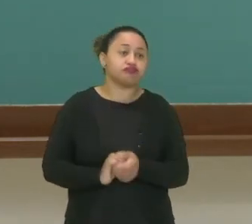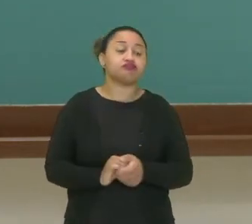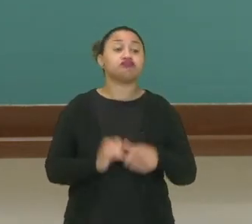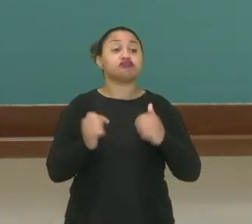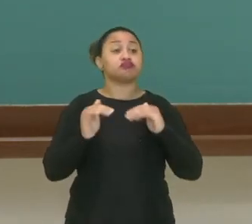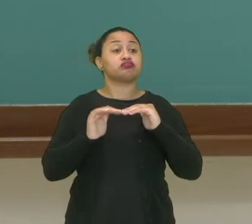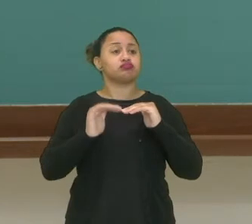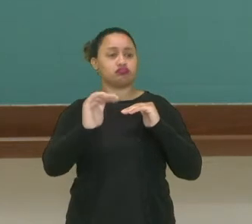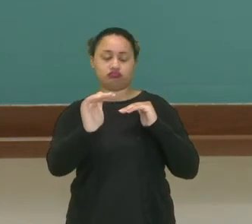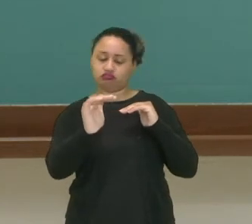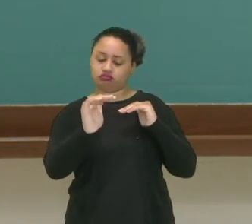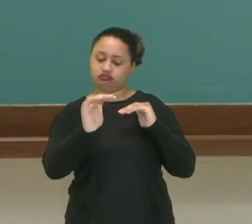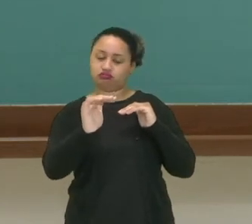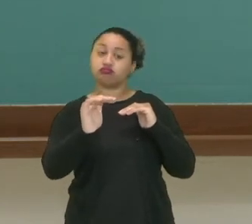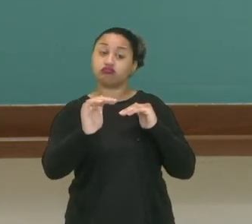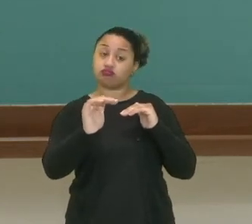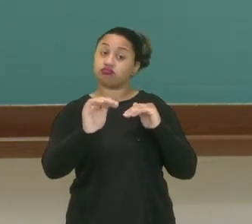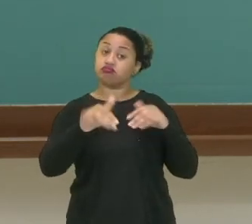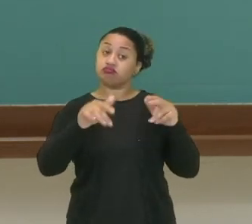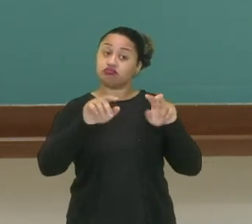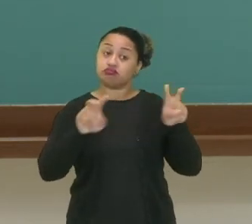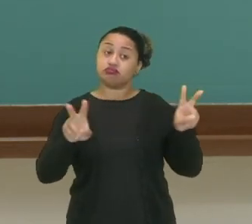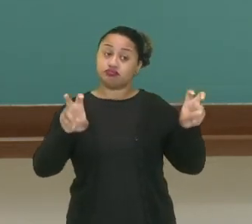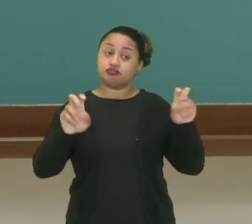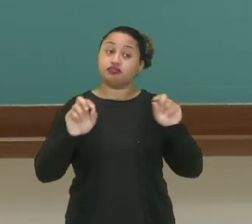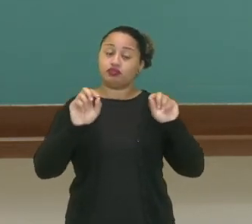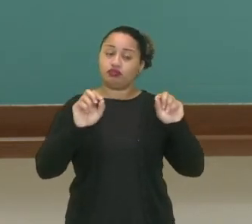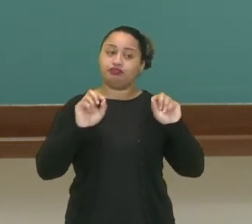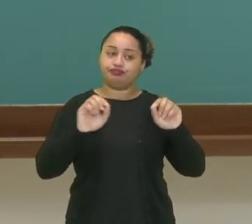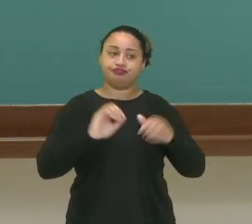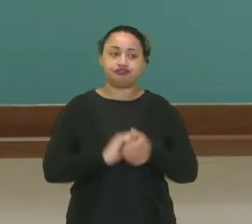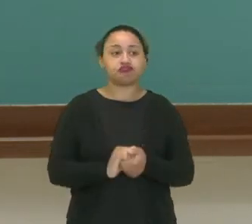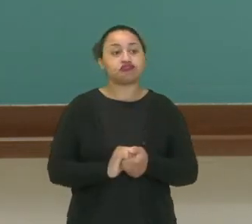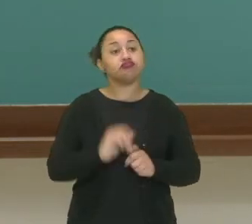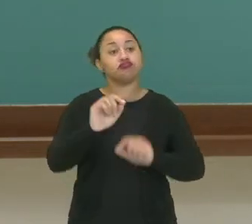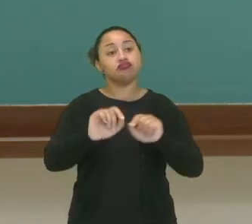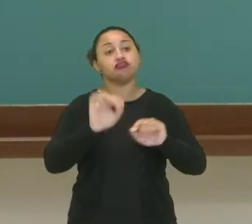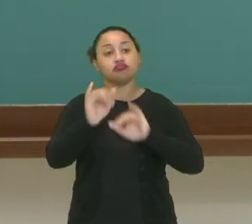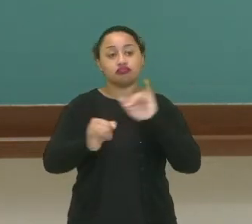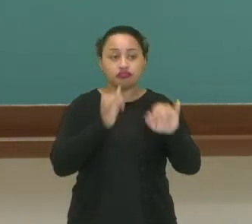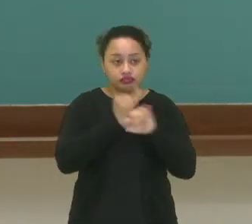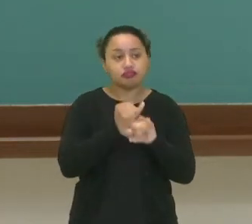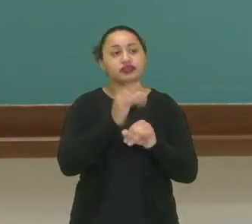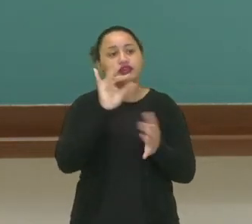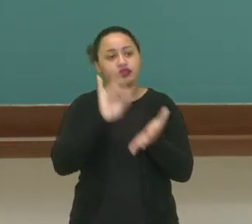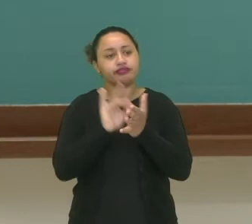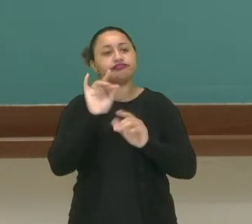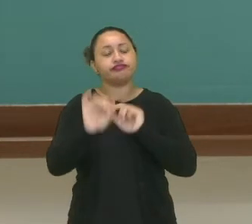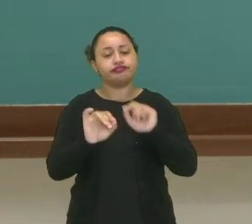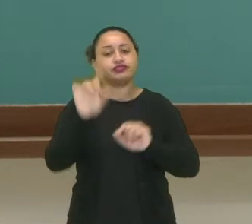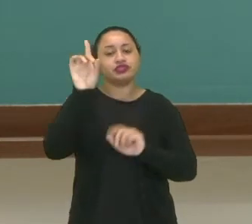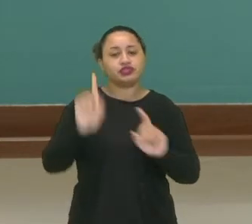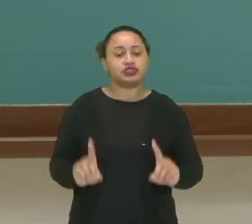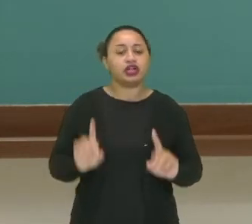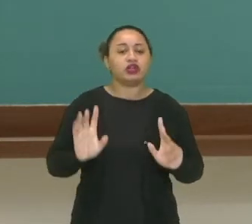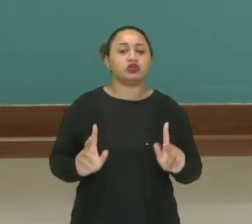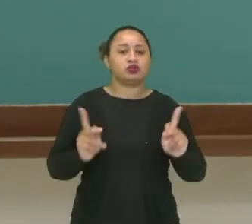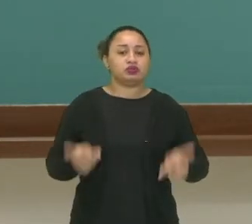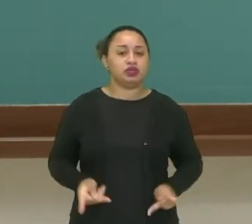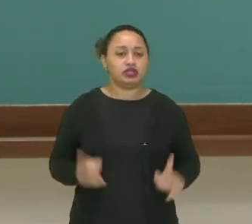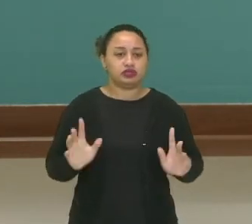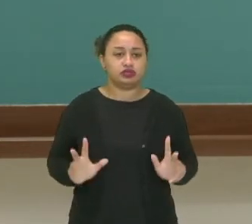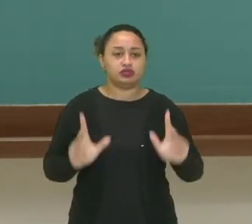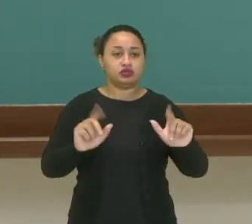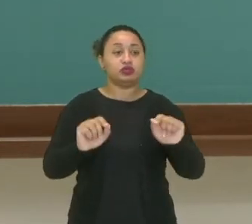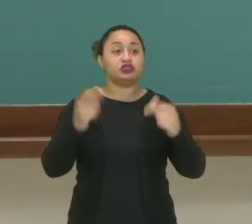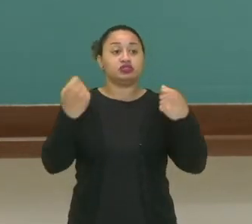mesma. Então nesse trecho diz assim: para que a internet realmente se torne um direito humano, deve haver